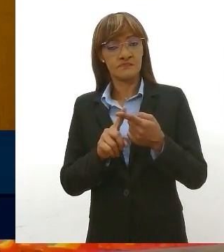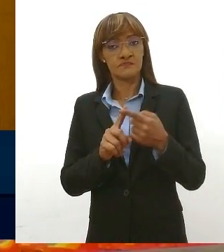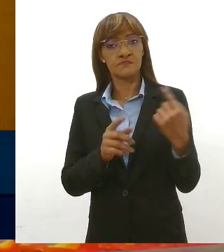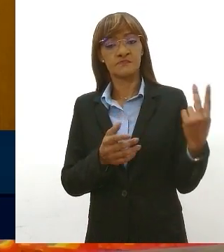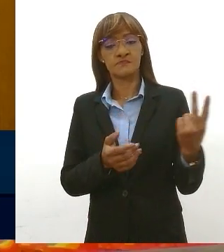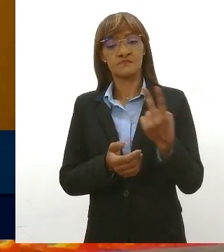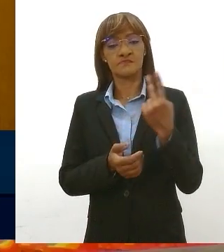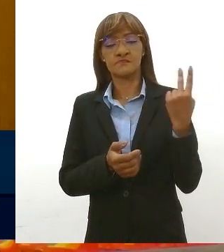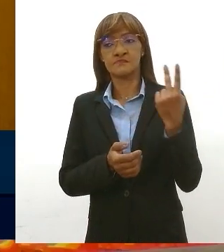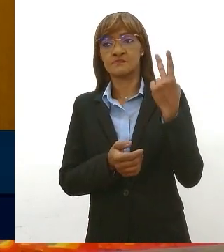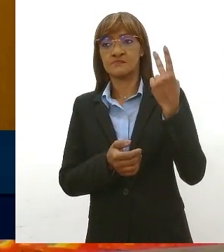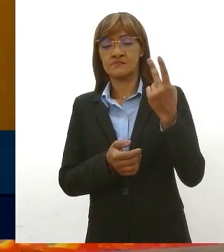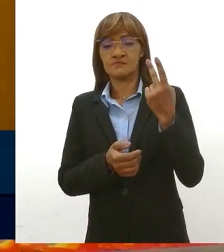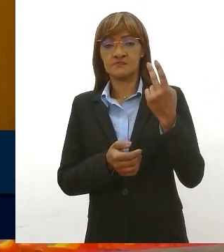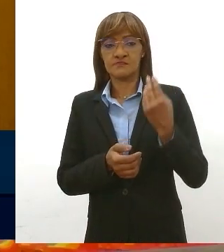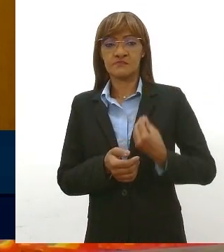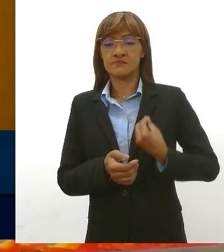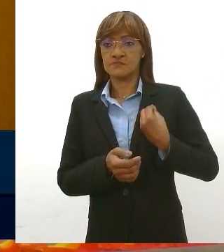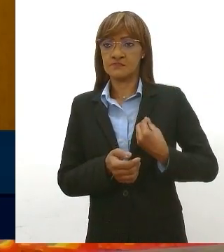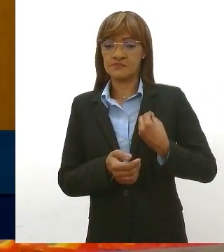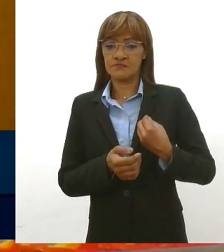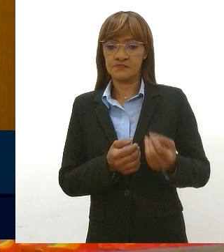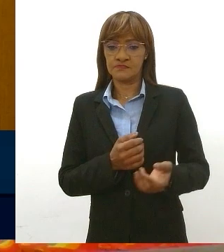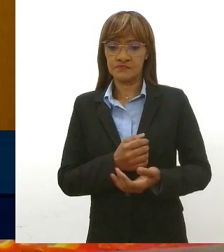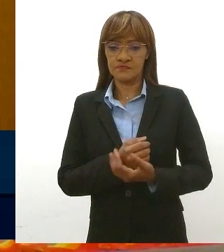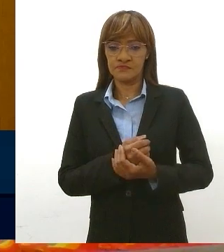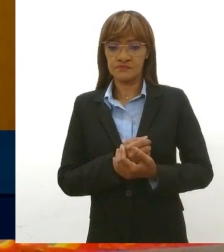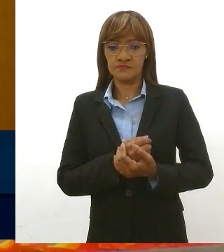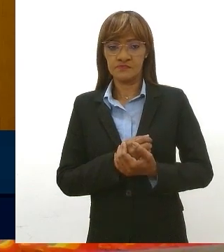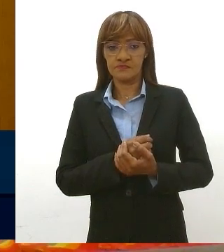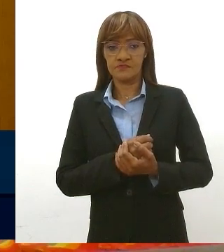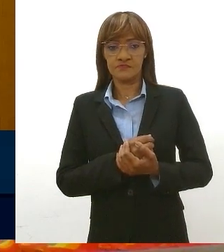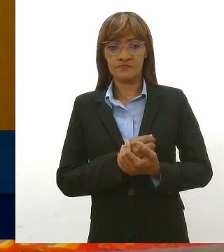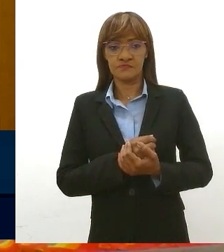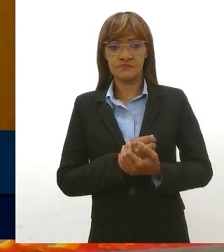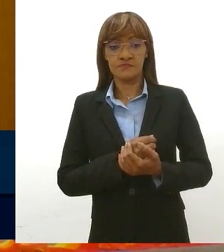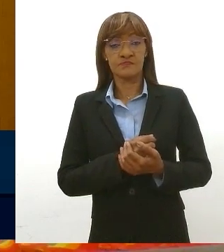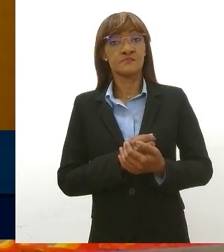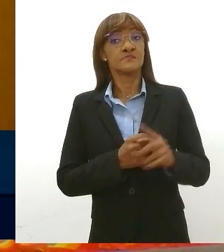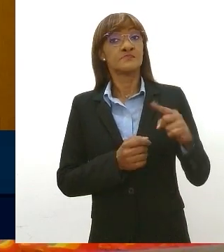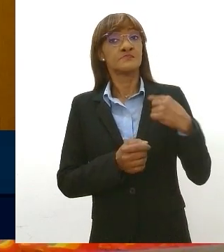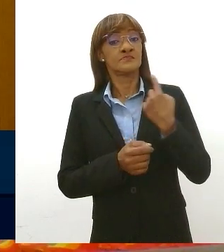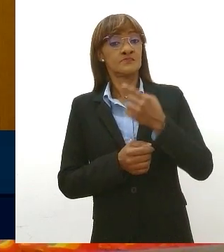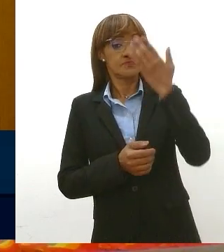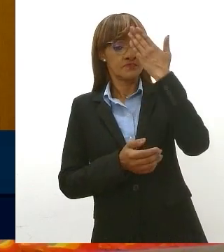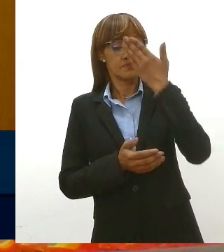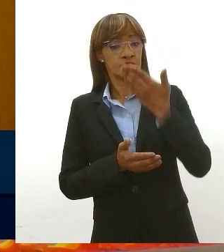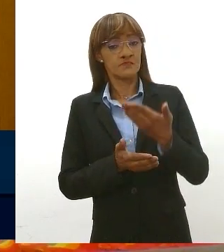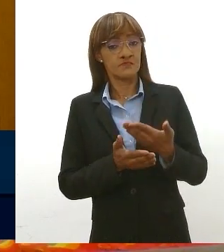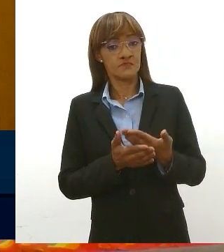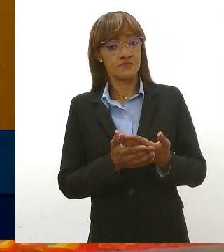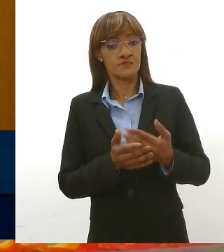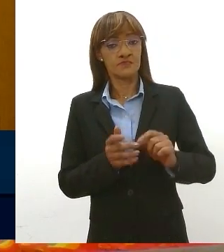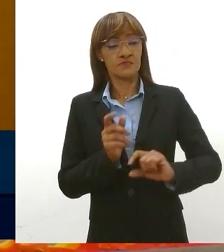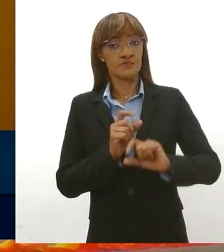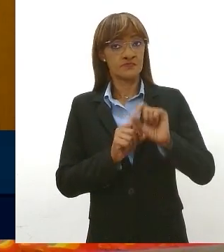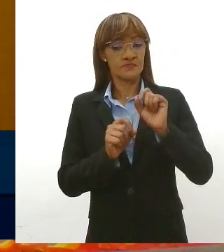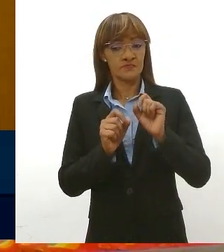social. E nossa mandata acredita que as iniciativas voltadas à educação